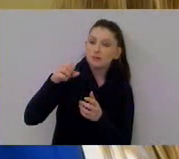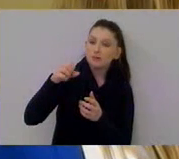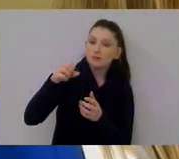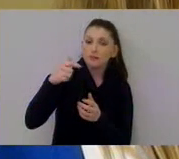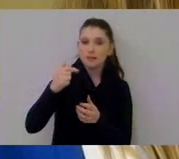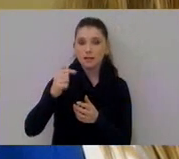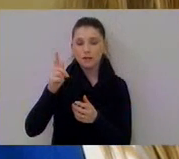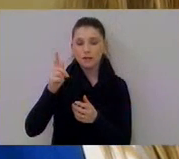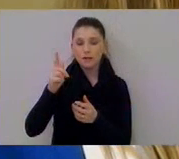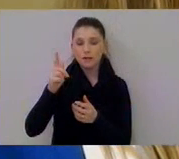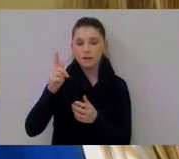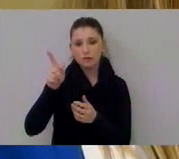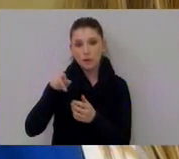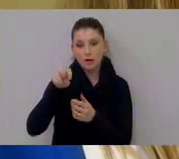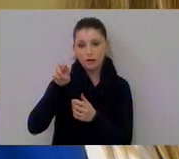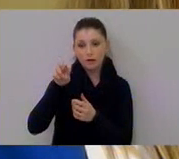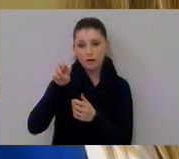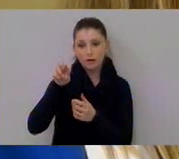307/2015. Autoria,